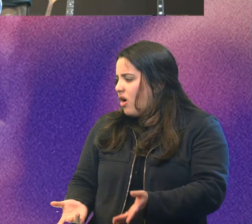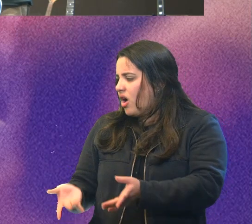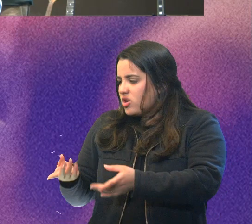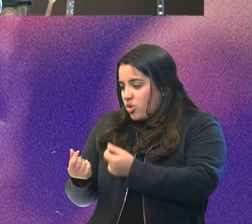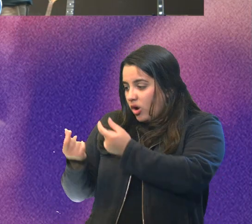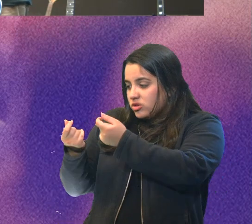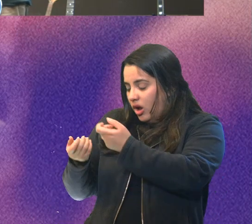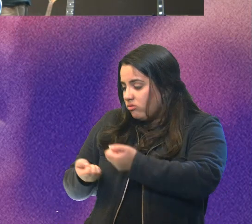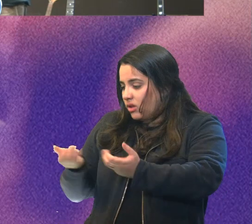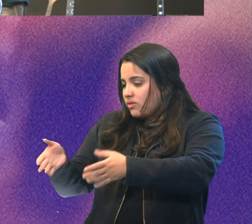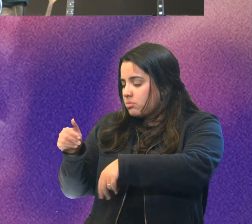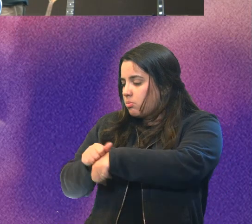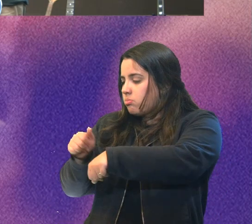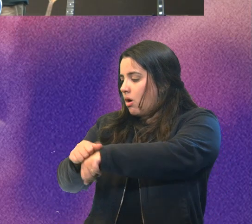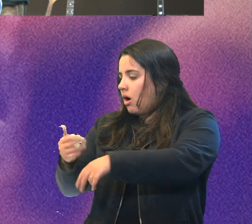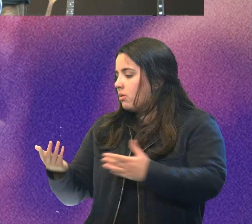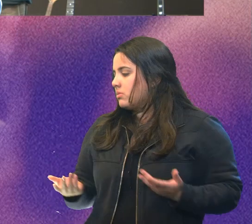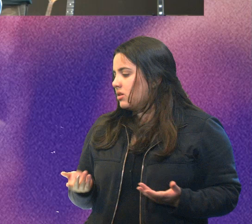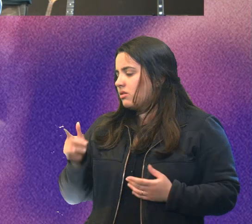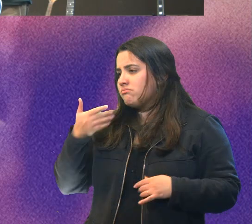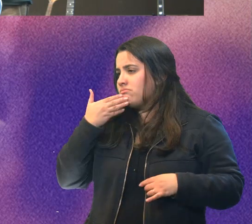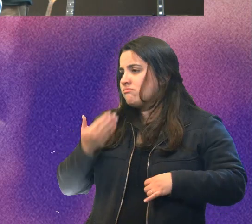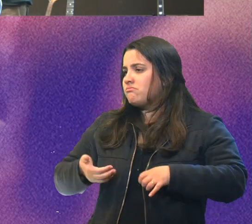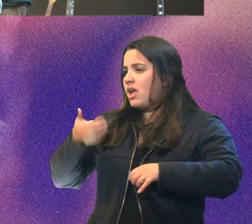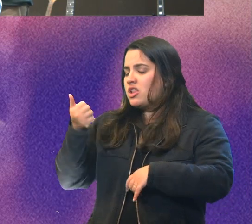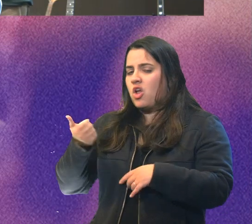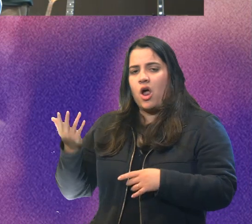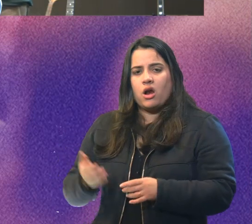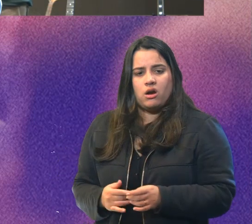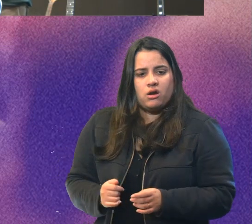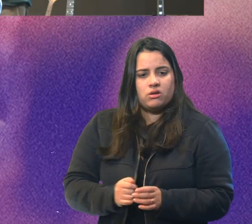o dinheiro dado aos pobres seria 300